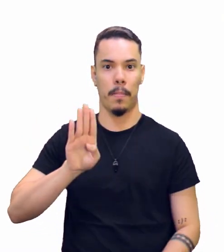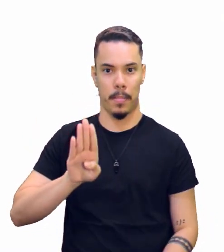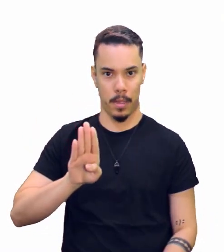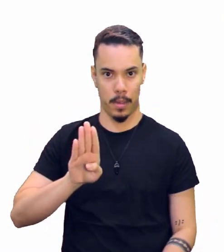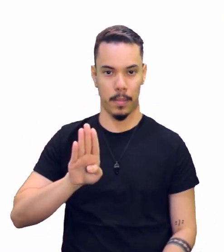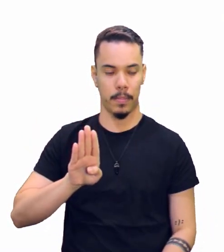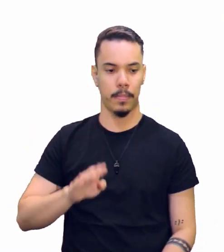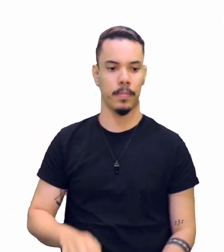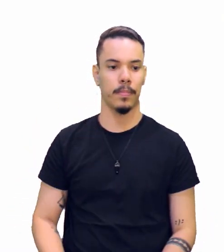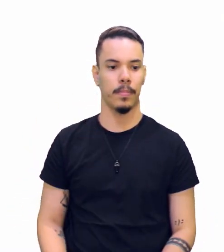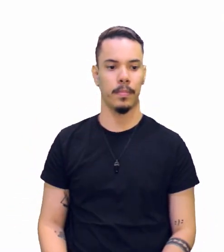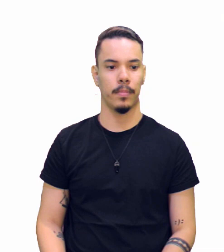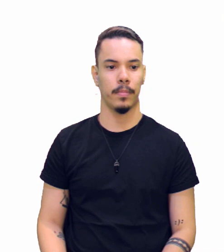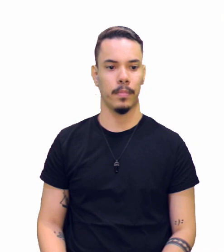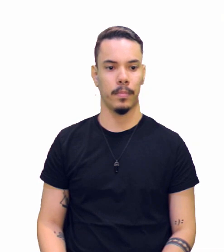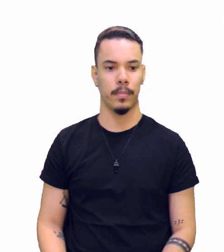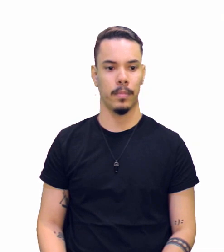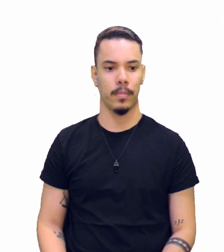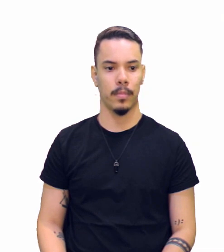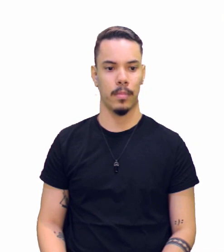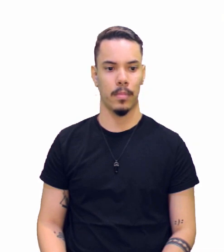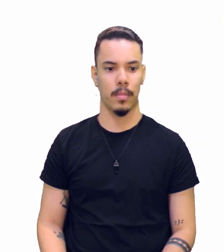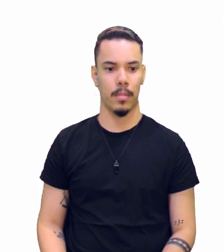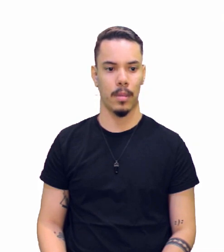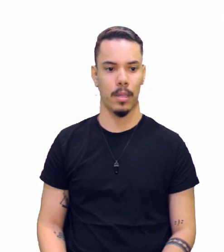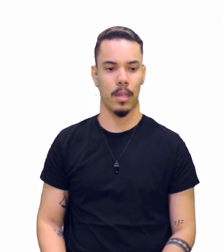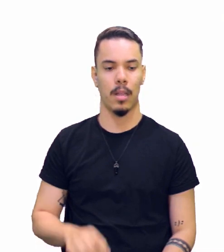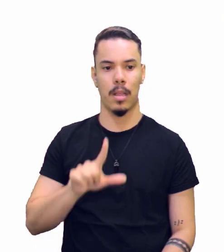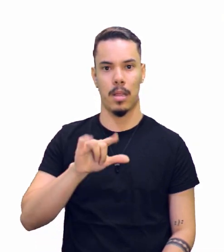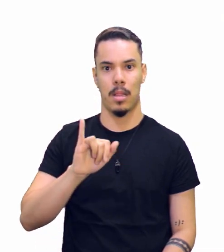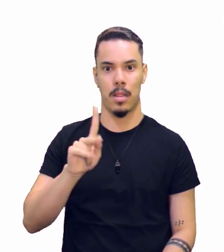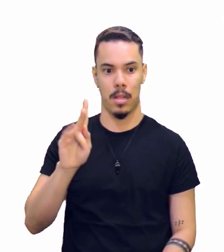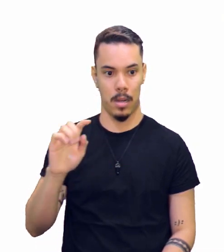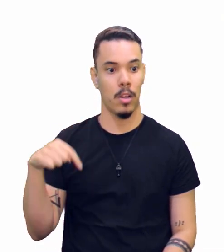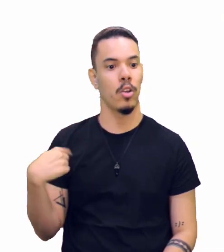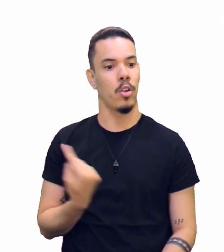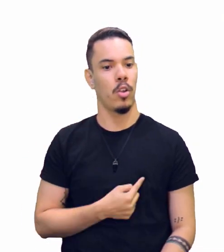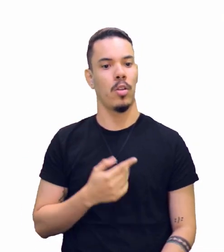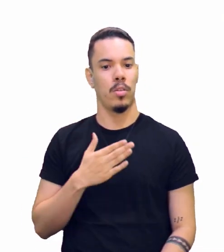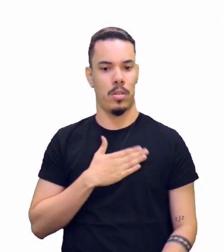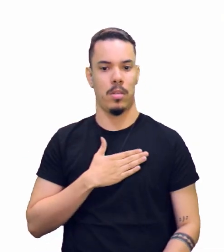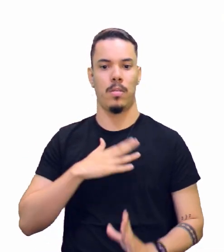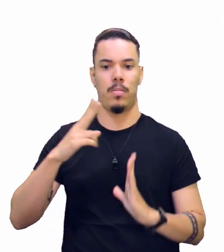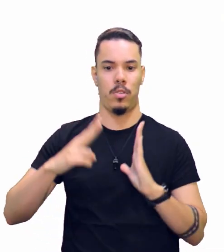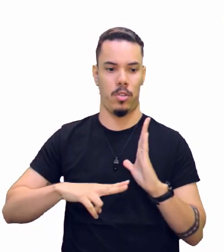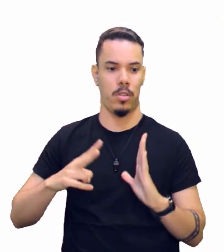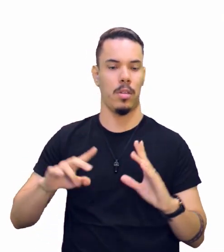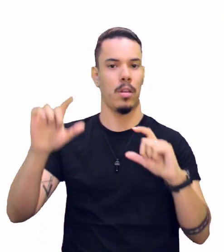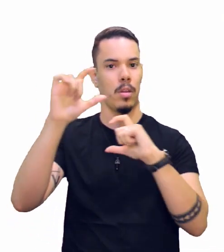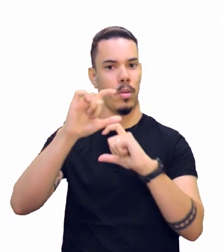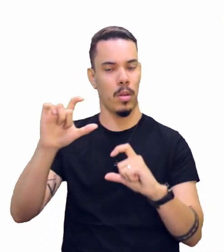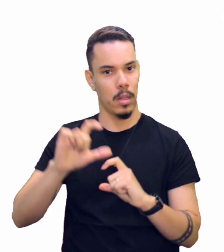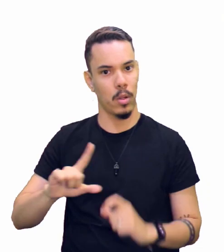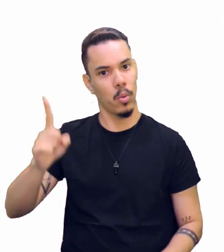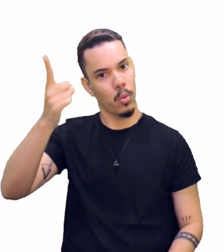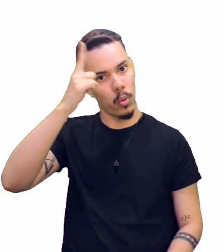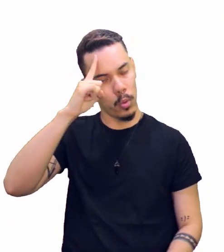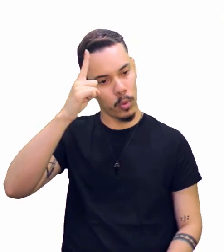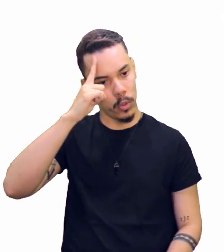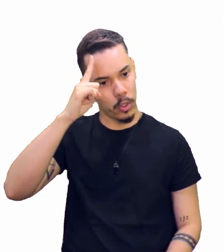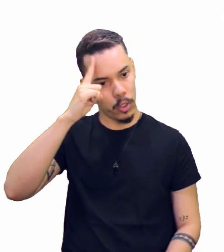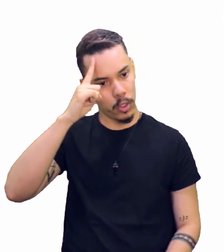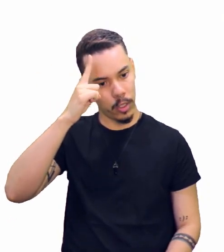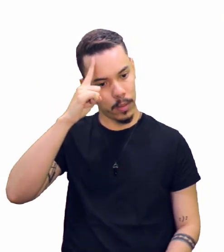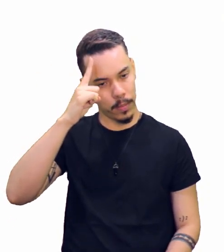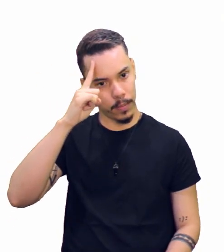B que We like nós gostamos de ler quadrinhos todo dia então